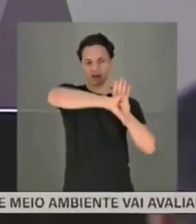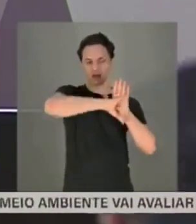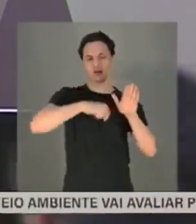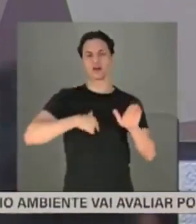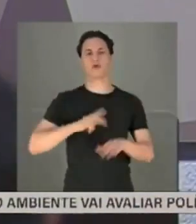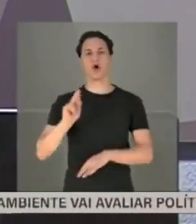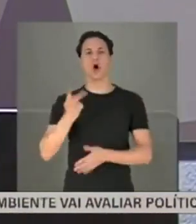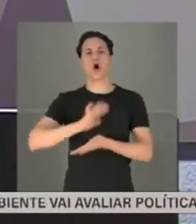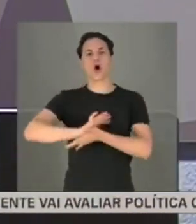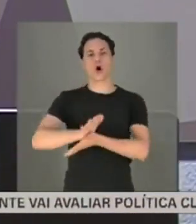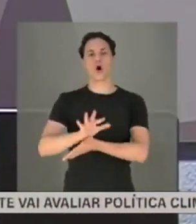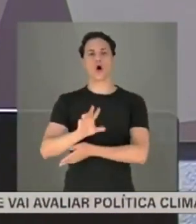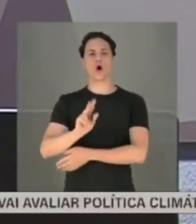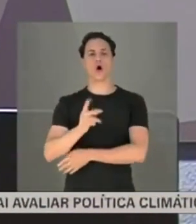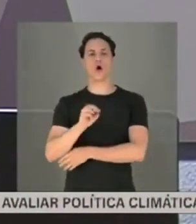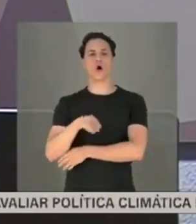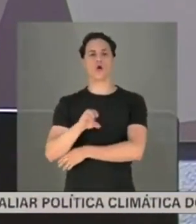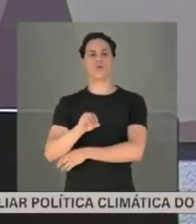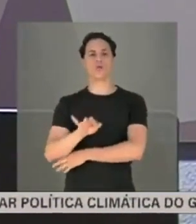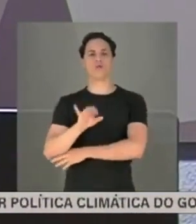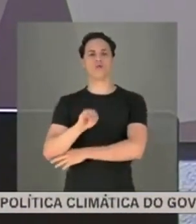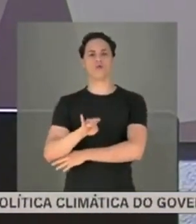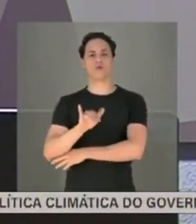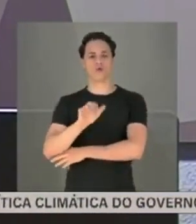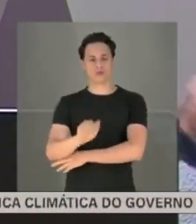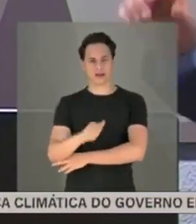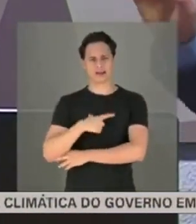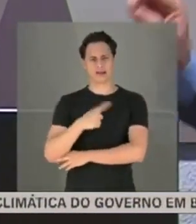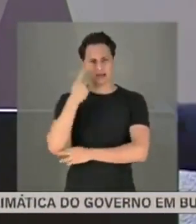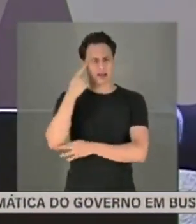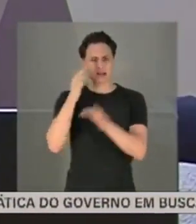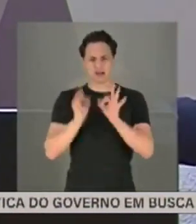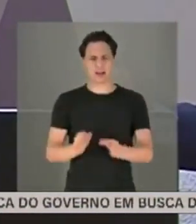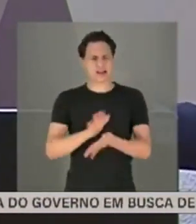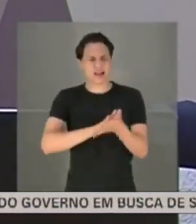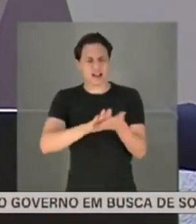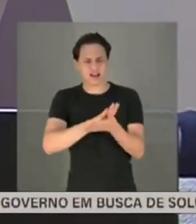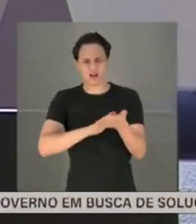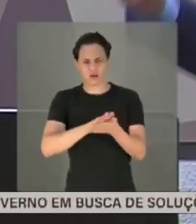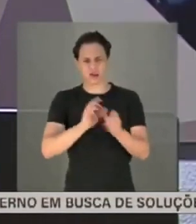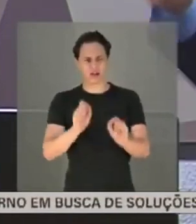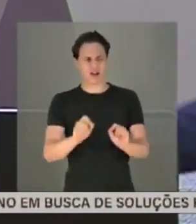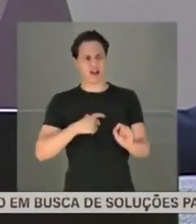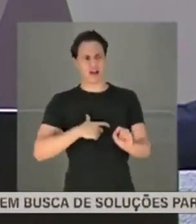aquele depoimento emocionado, o César Tralli, hoje no Jornal das 6 da Globo News,